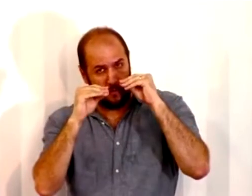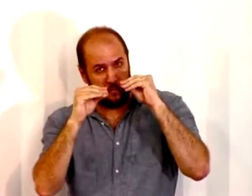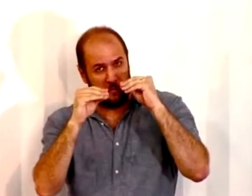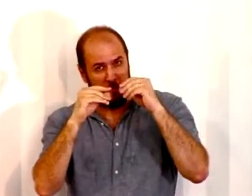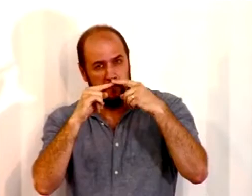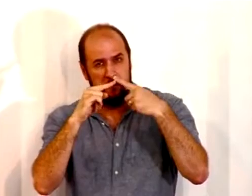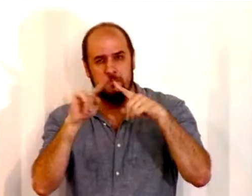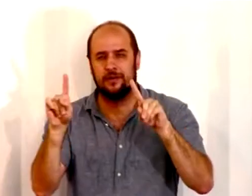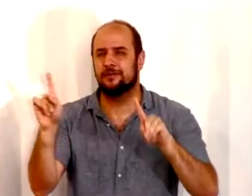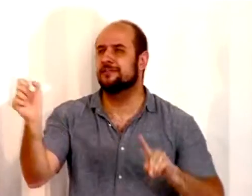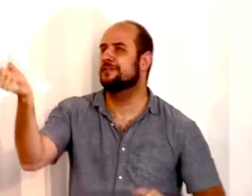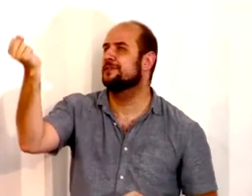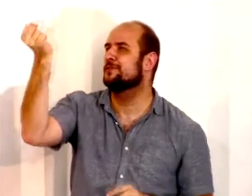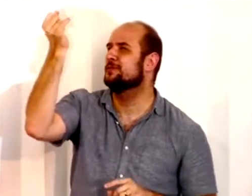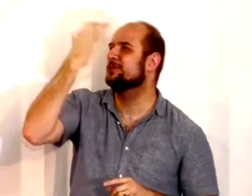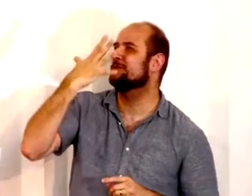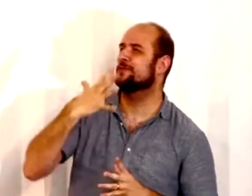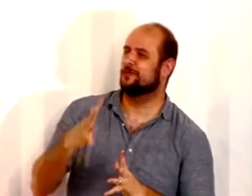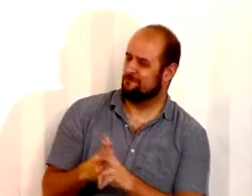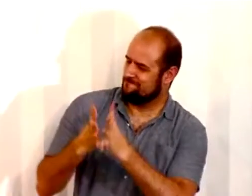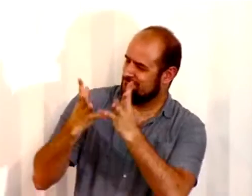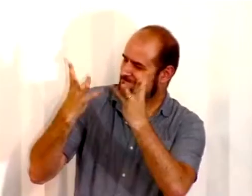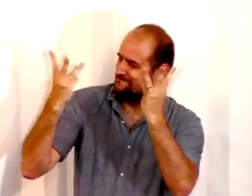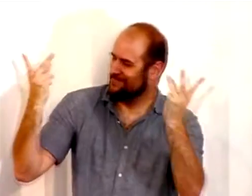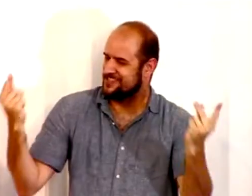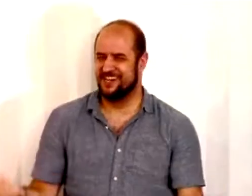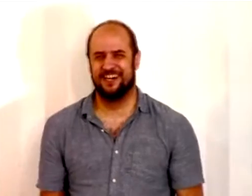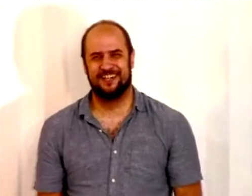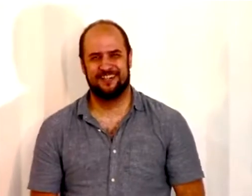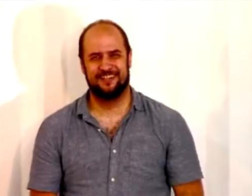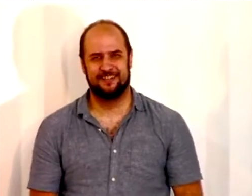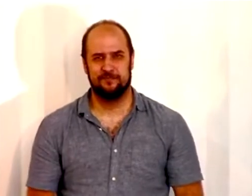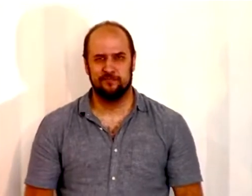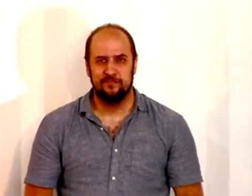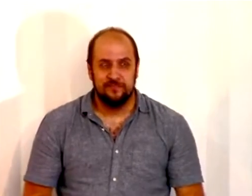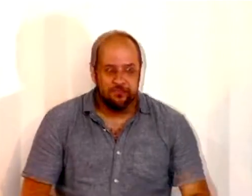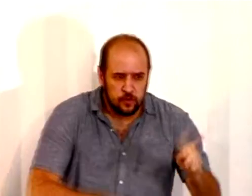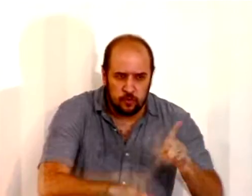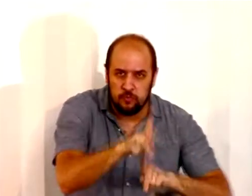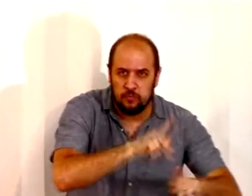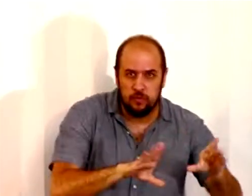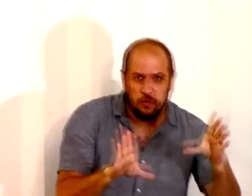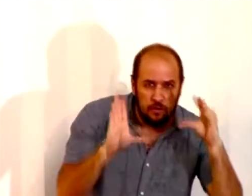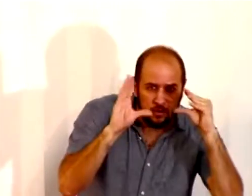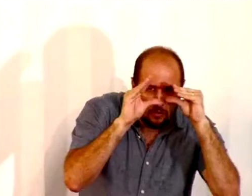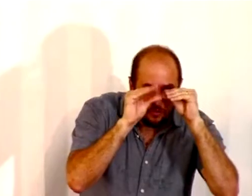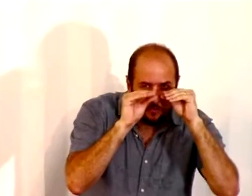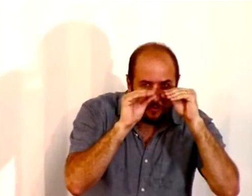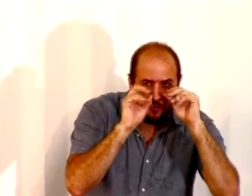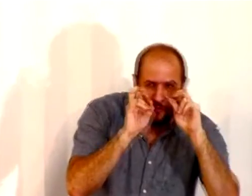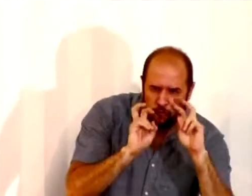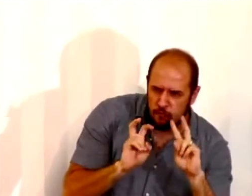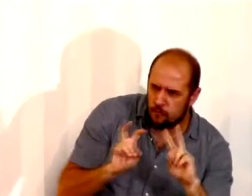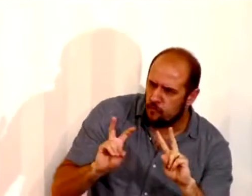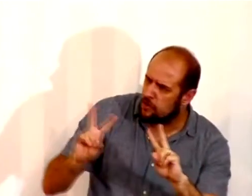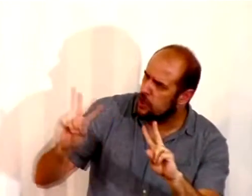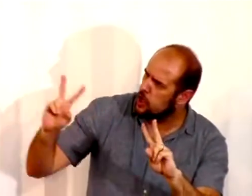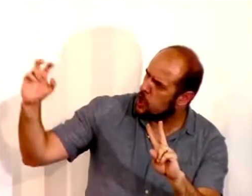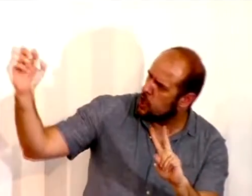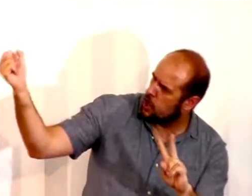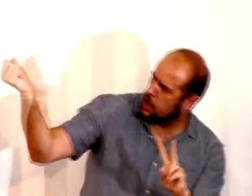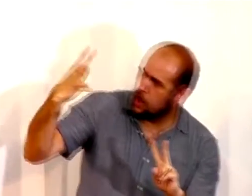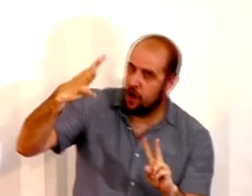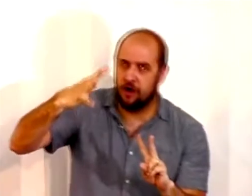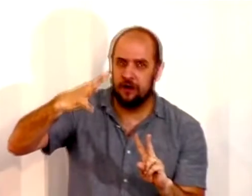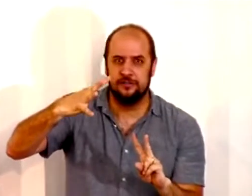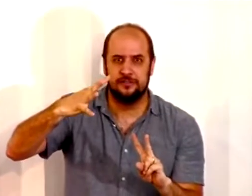essa maravilhosa luz. O povo que andava em trevas viu grande luz. E os